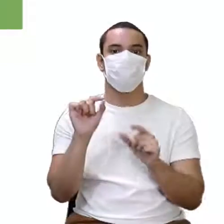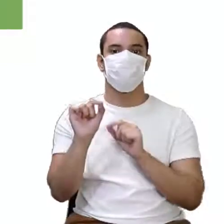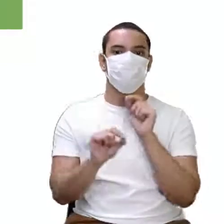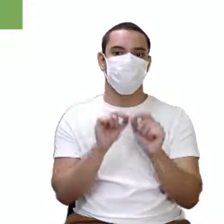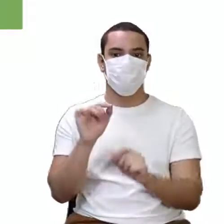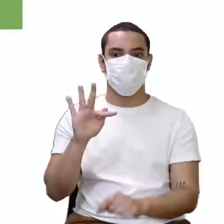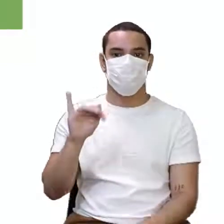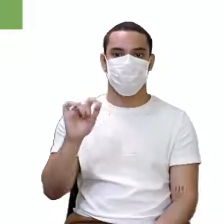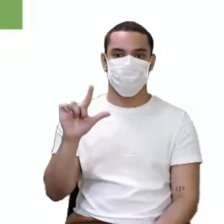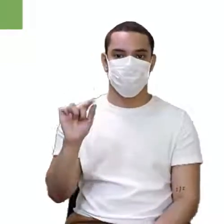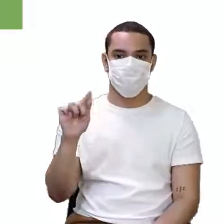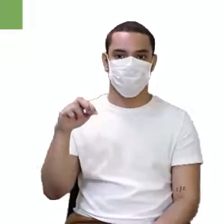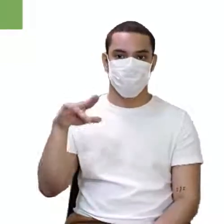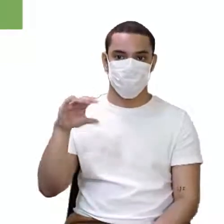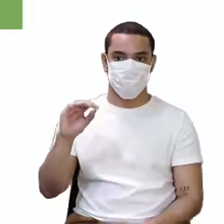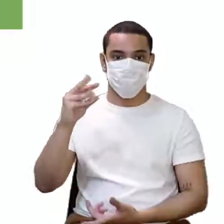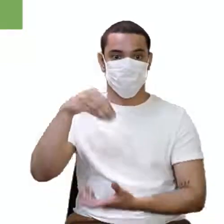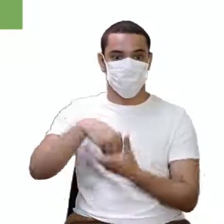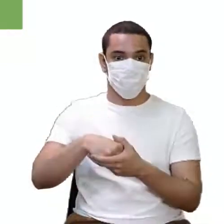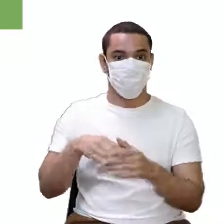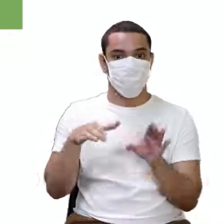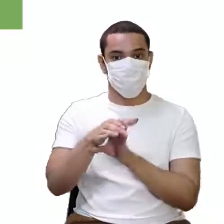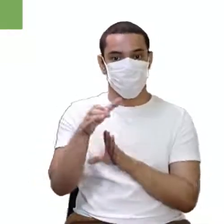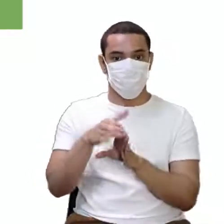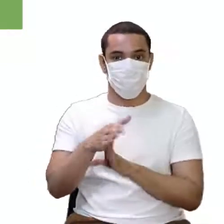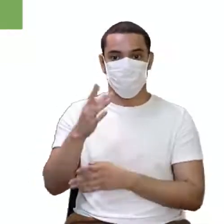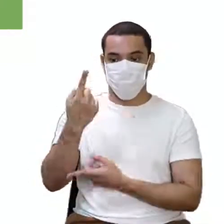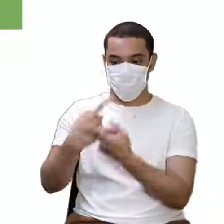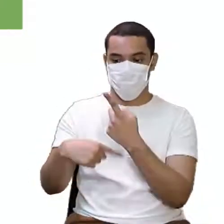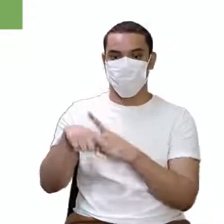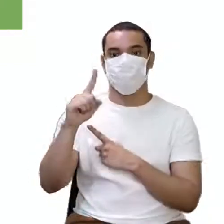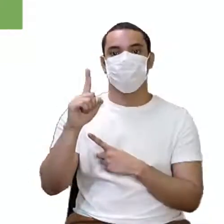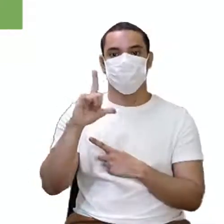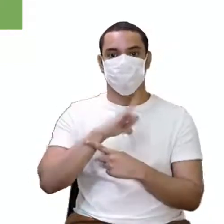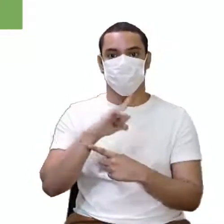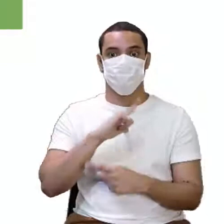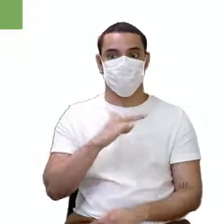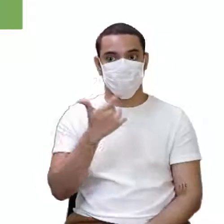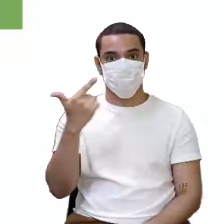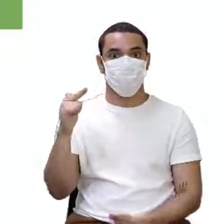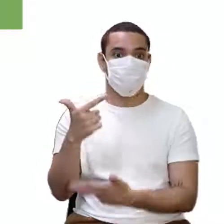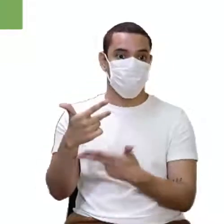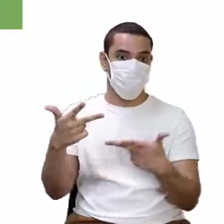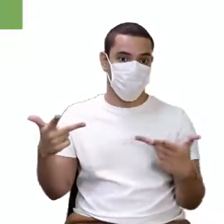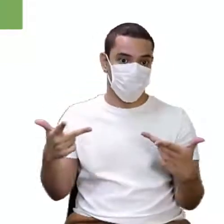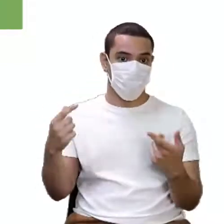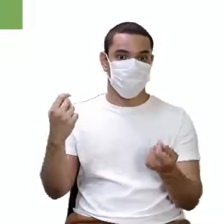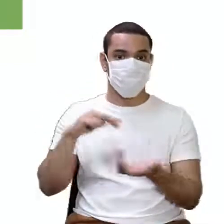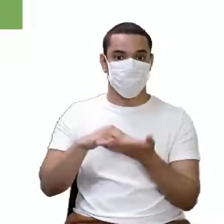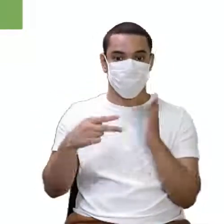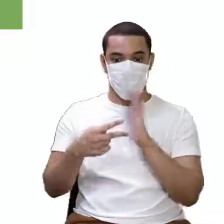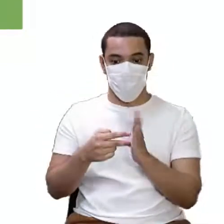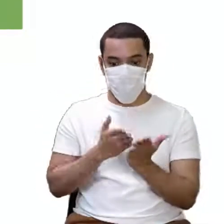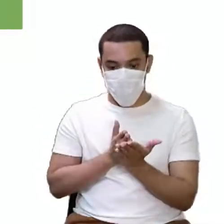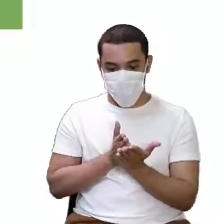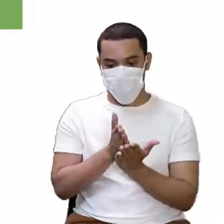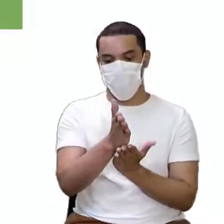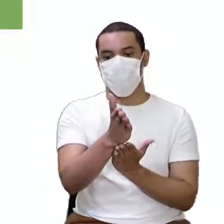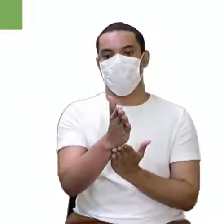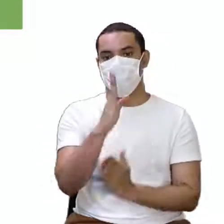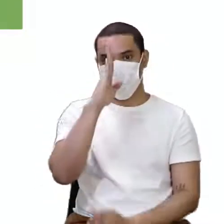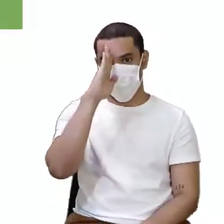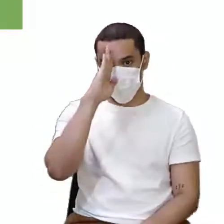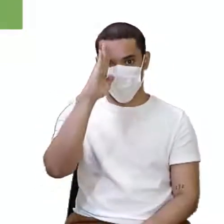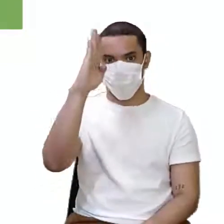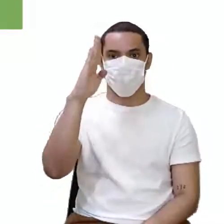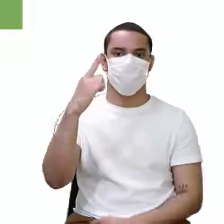filogenéticos como orientadores do processo evolutivo. Então, a gente tem algo que vai nortear o processo evolutivo, que